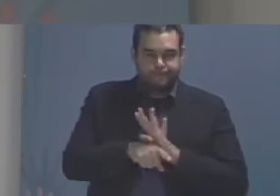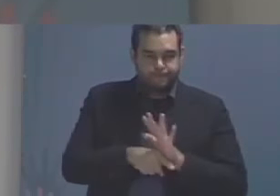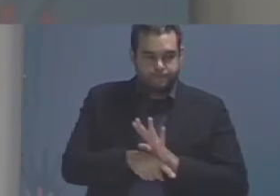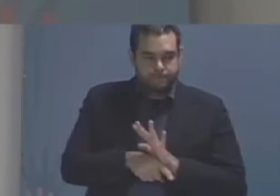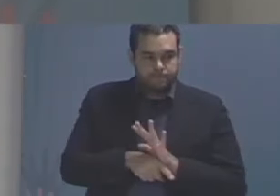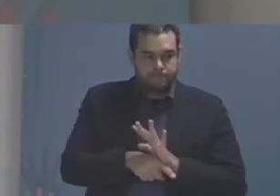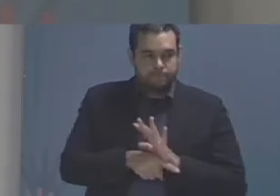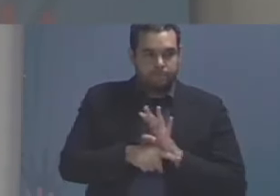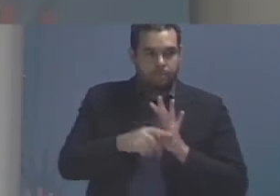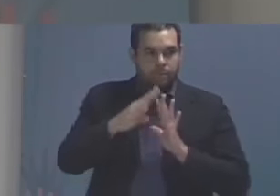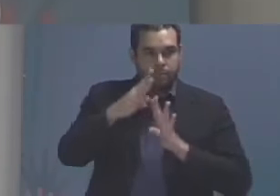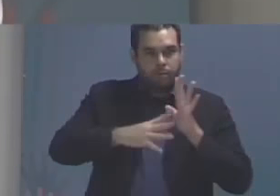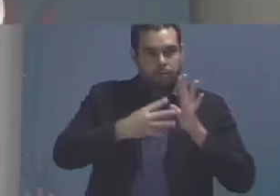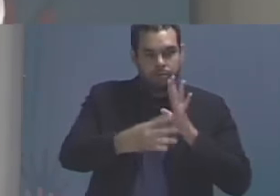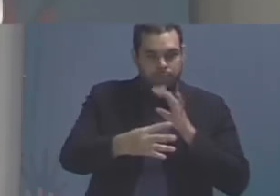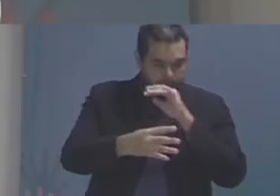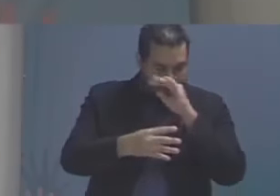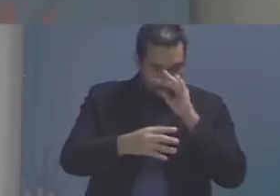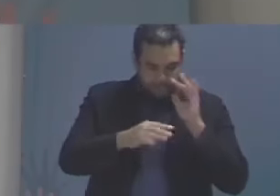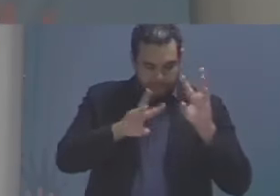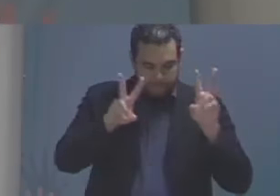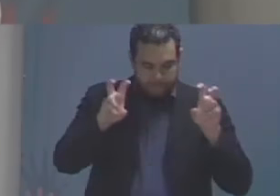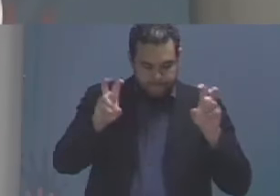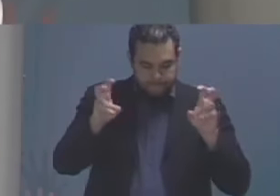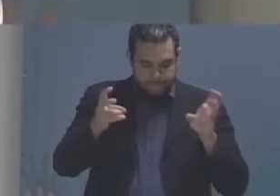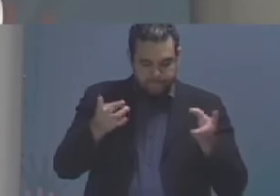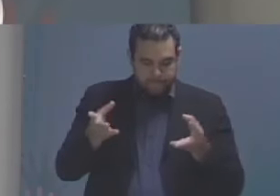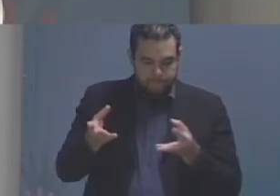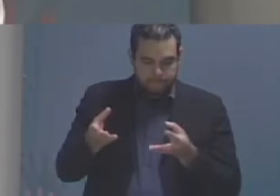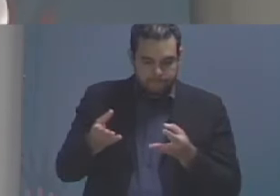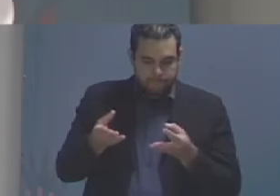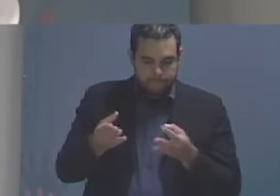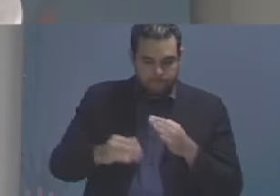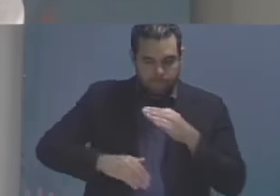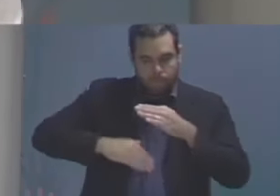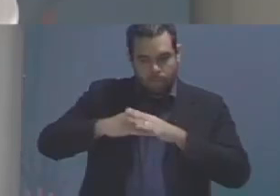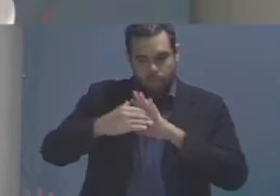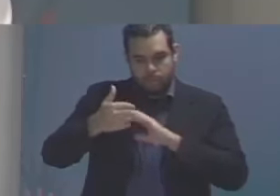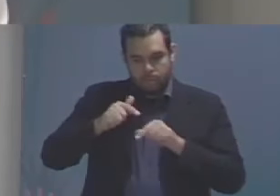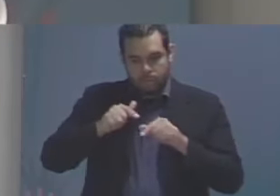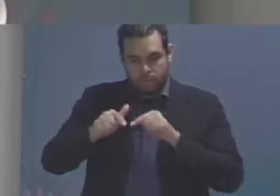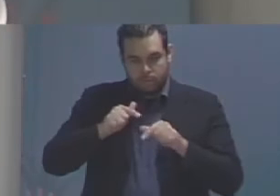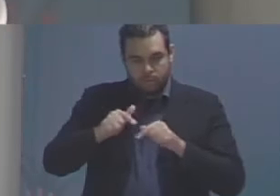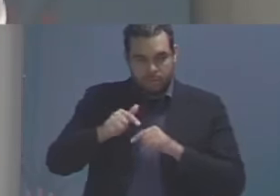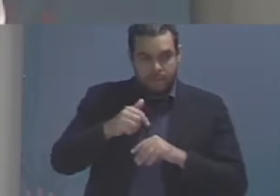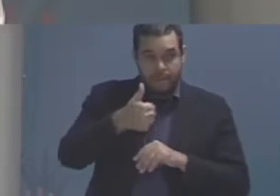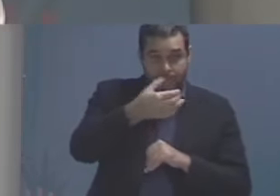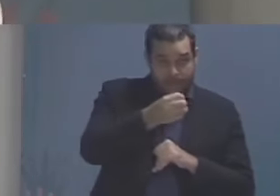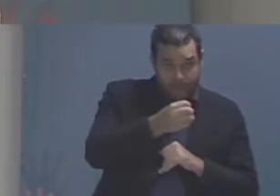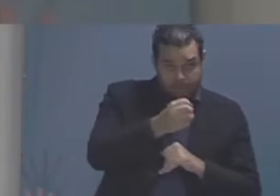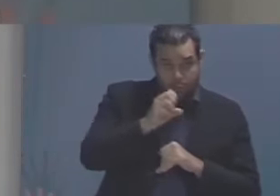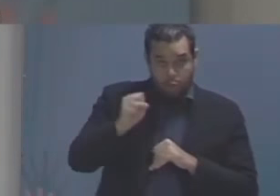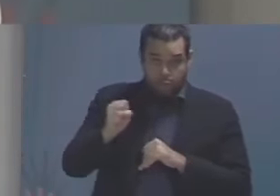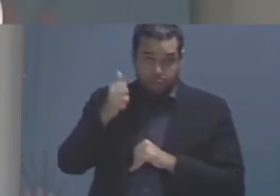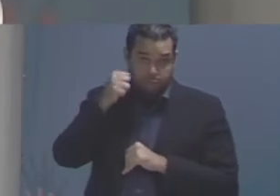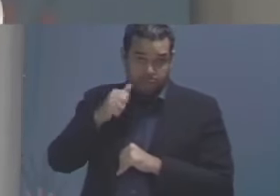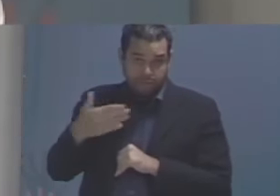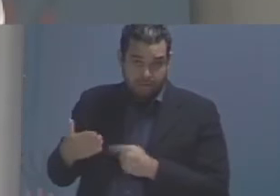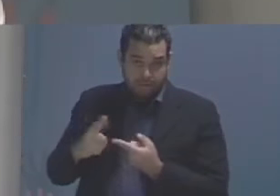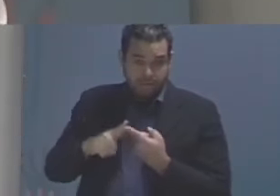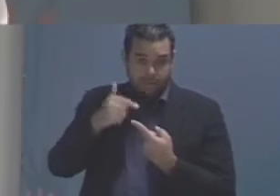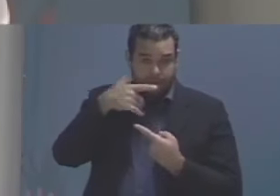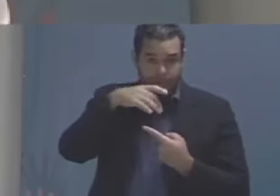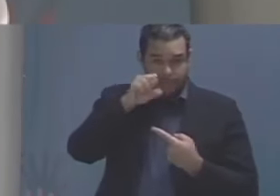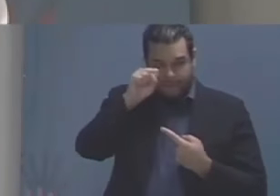deu um norte em relação à renovação, a gente trabalha com dados. A cada 10 psicólogos, 8 são mulheres. Na minha família, eu tenho uma mãe, eu